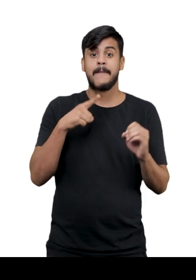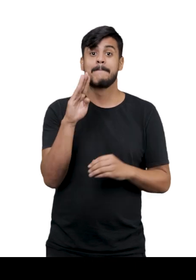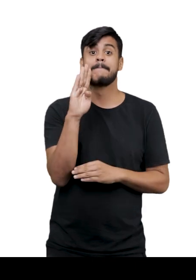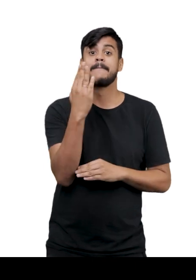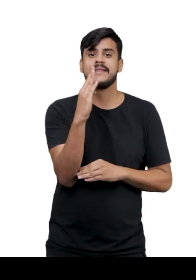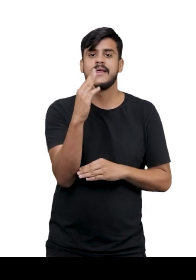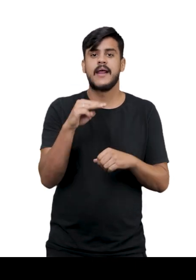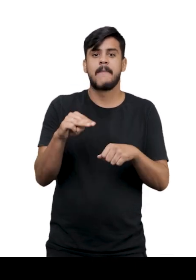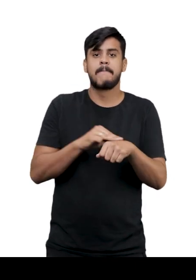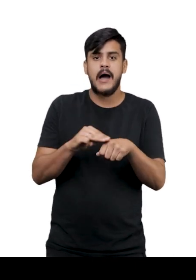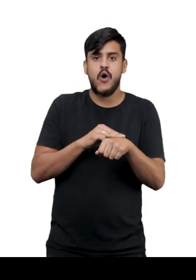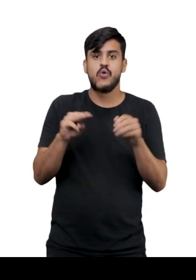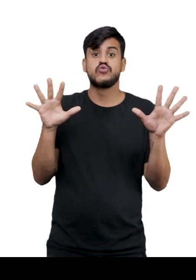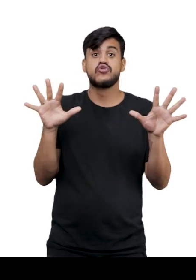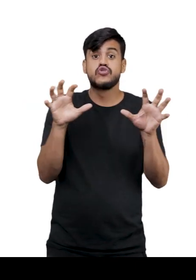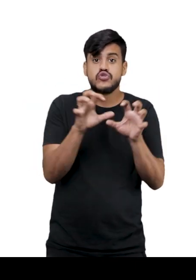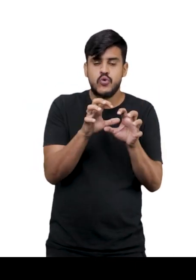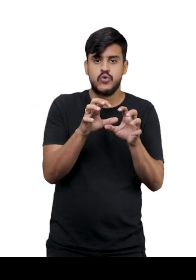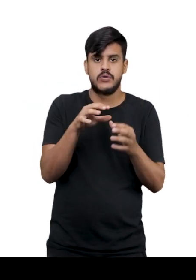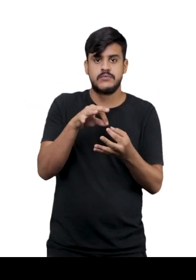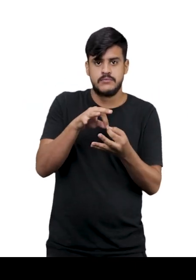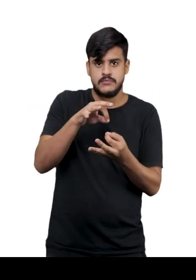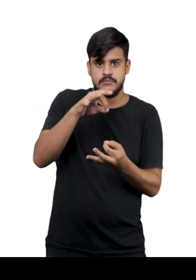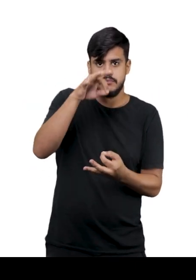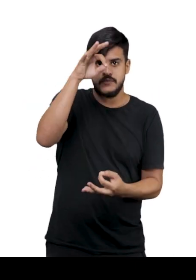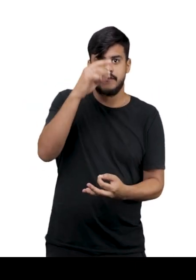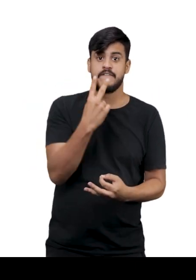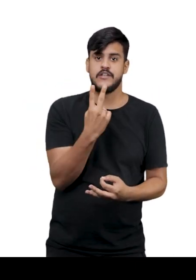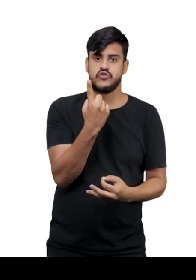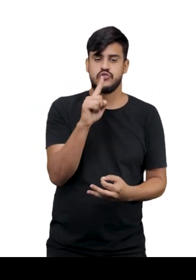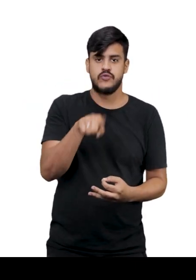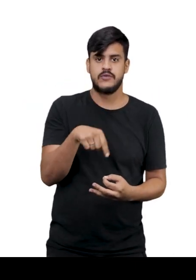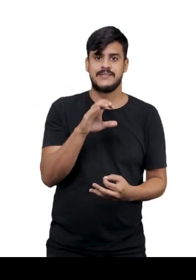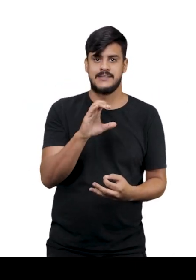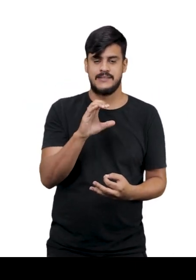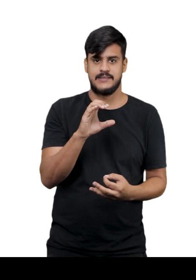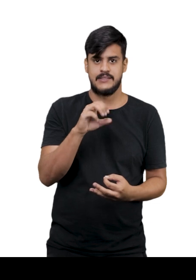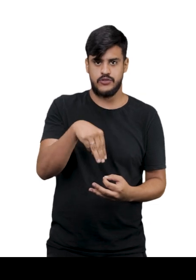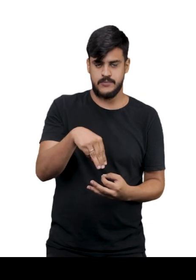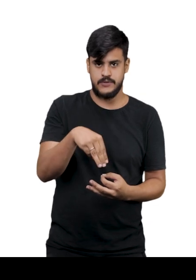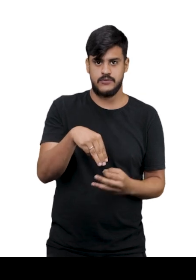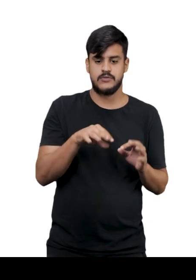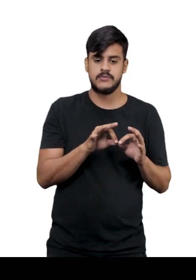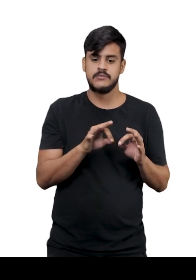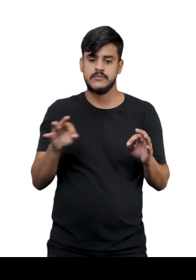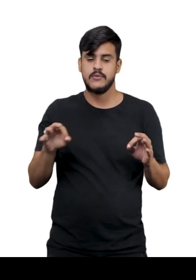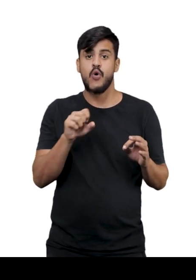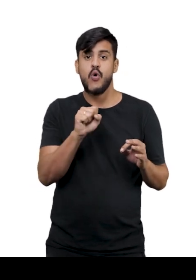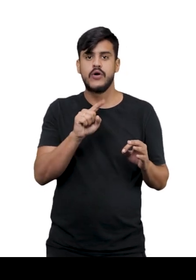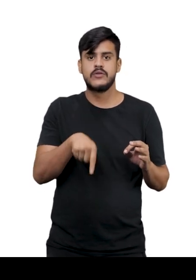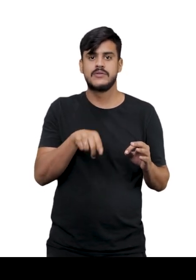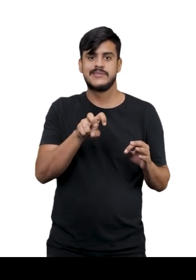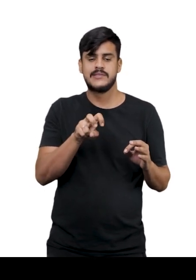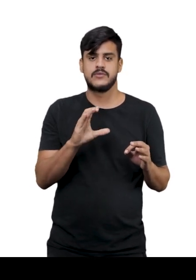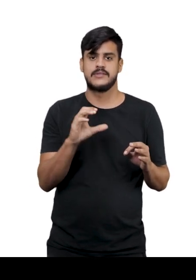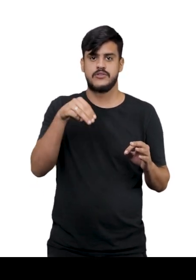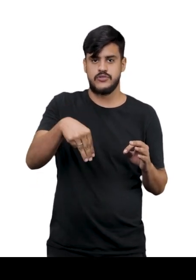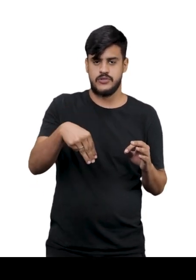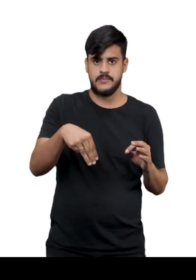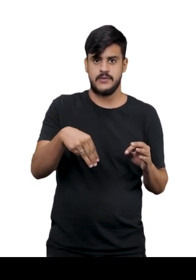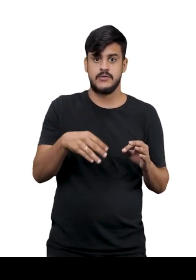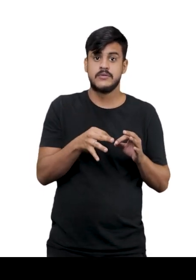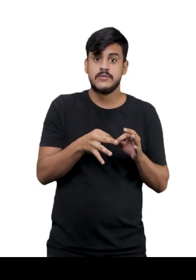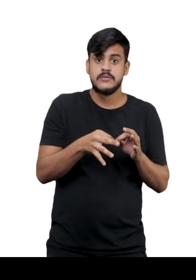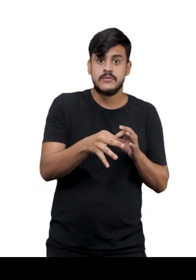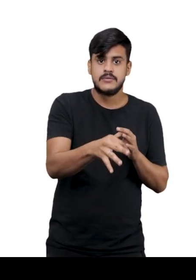definida, esculpida em madeira marrom escuro e medindo 21,5 centímetros de altura por